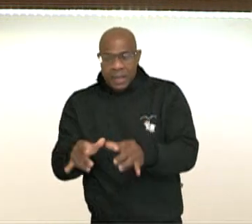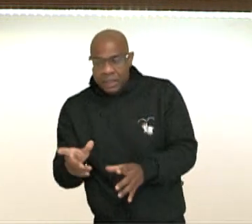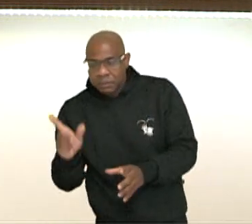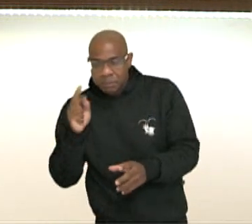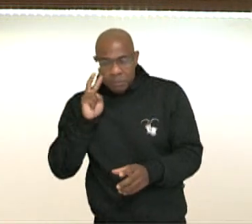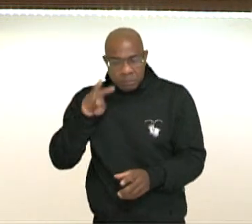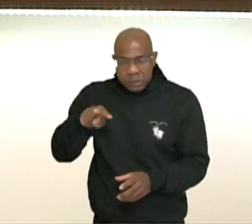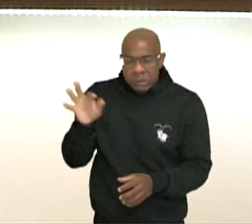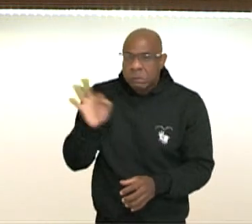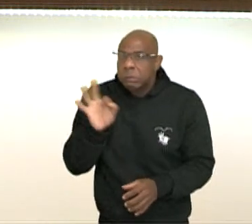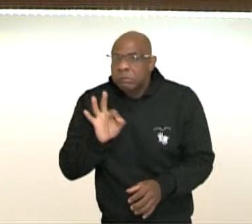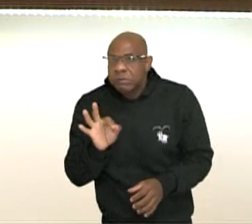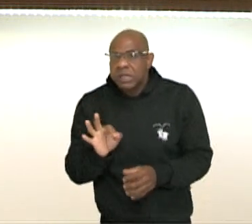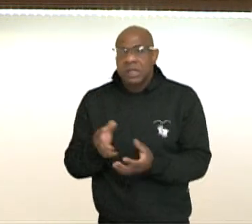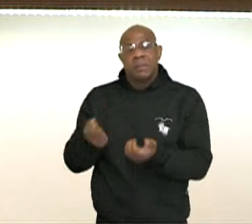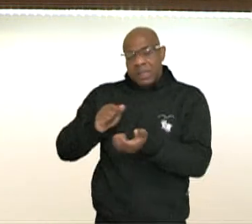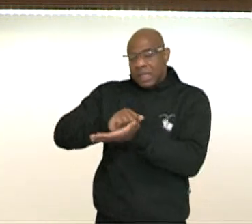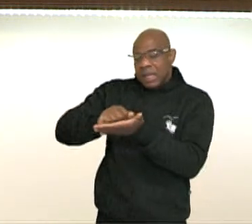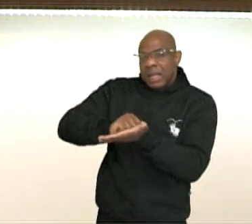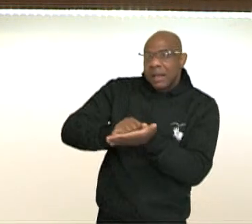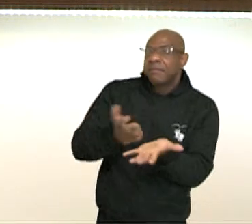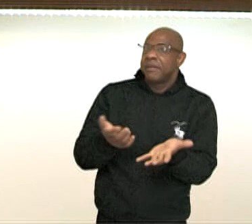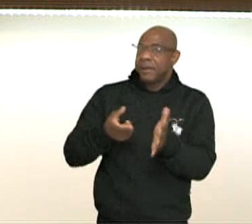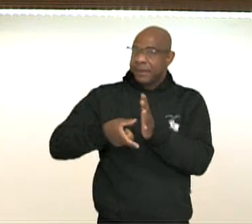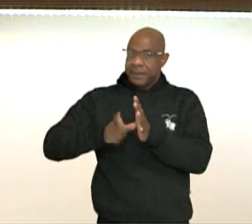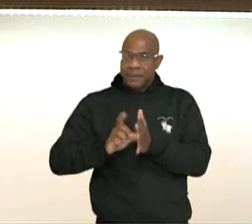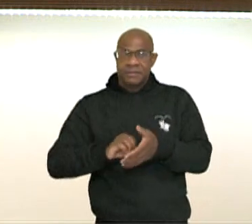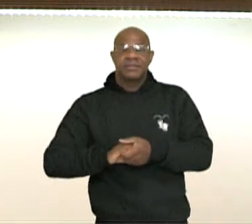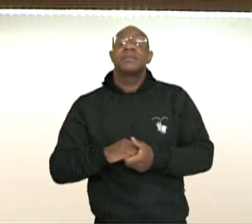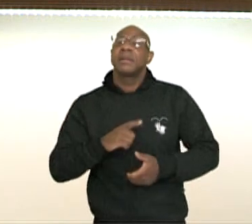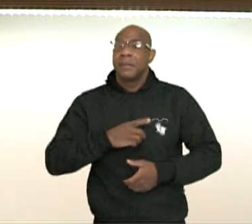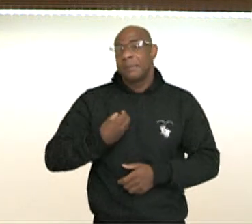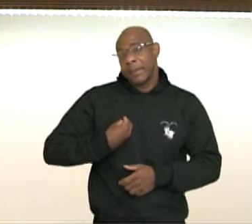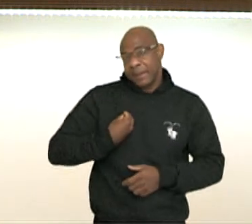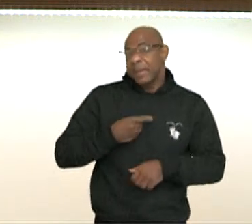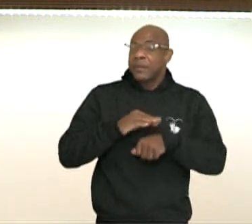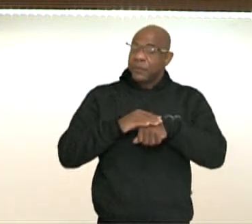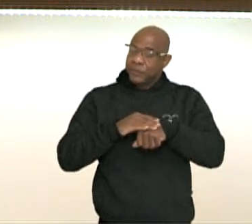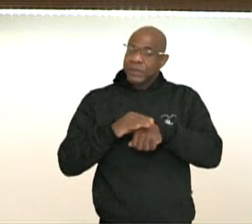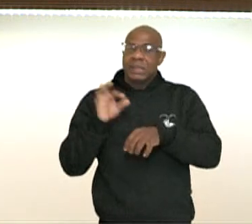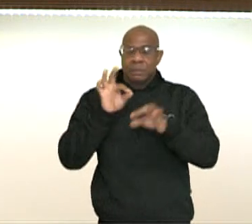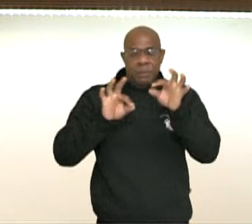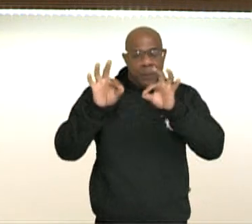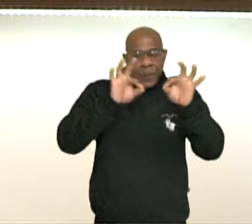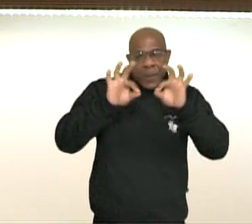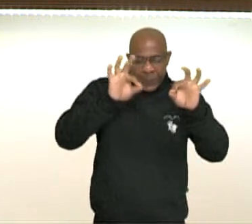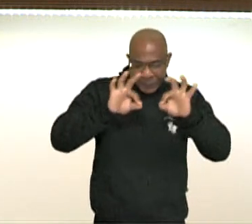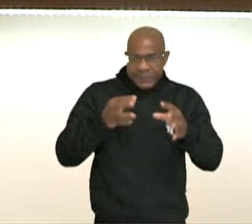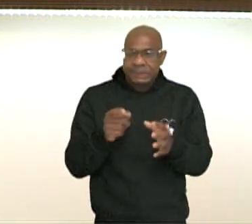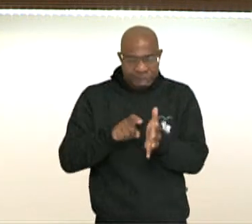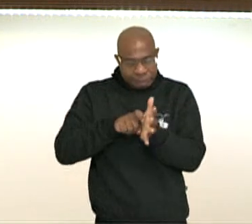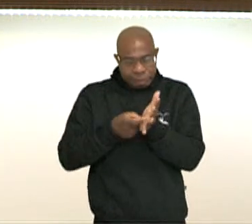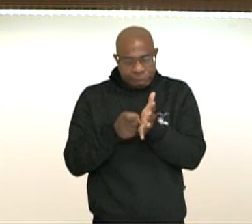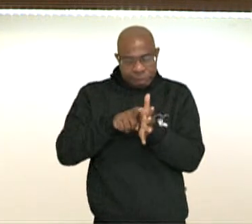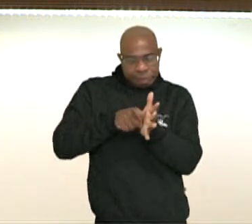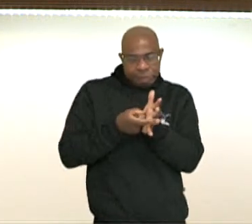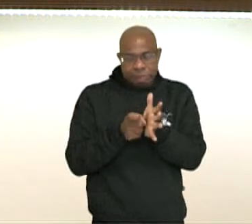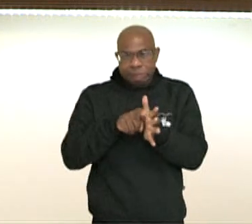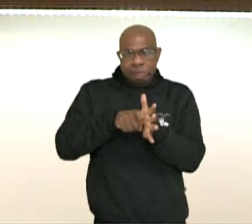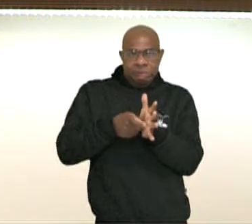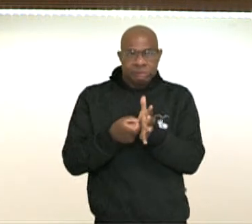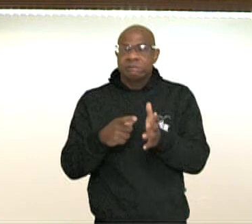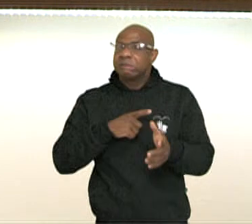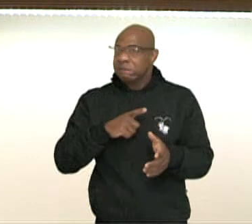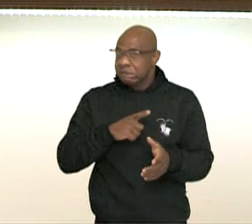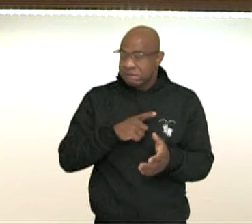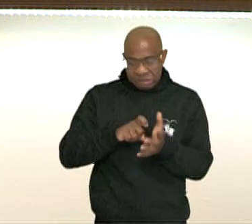presentes ali, né, na fruta, na verdura, principalmente aquelas folhas, né, que apresenta ali aquelas cabecinhas mais